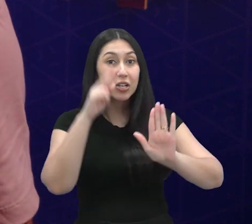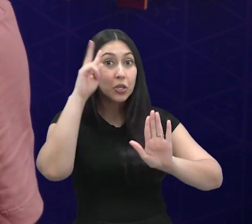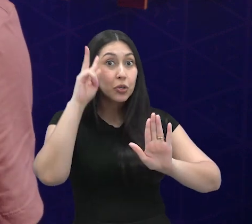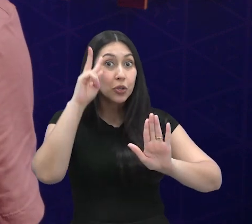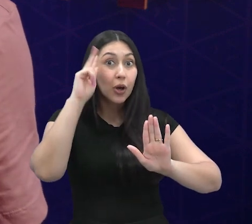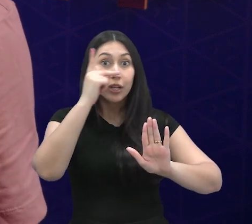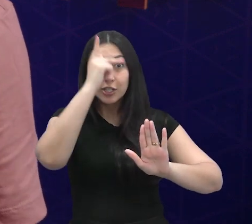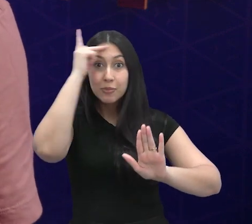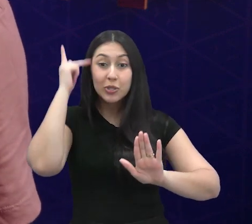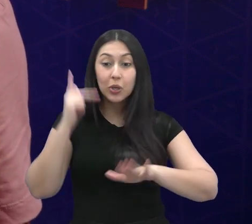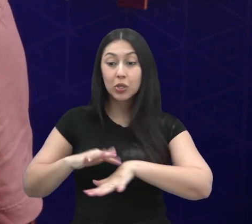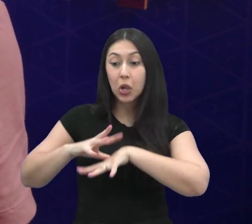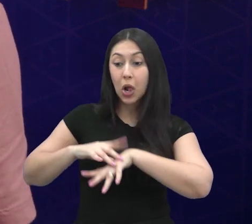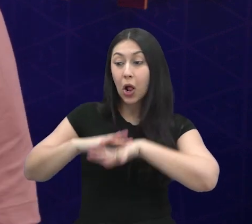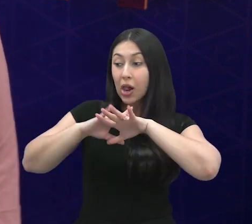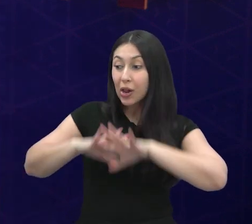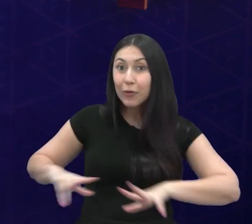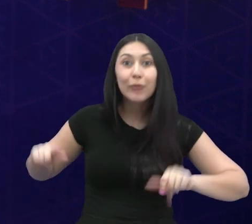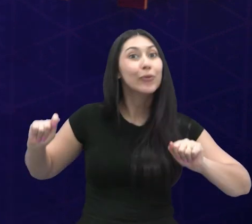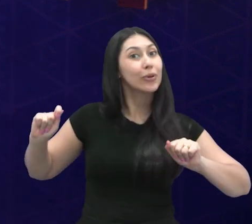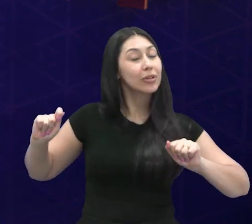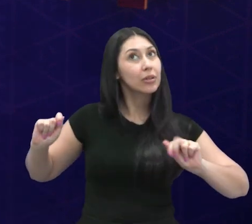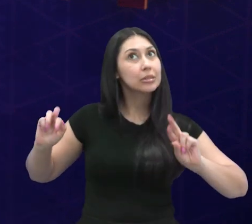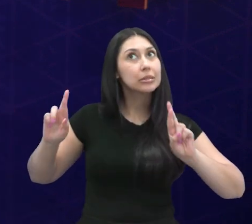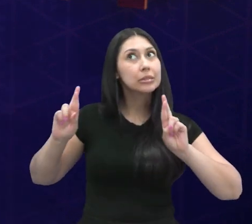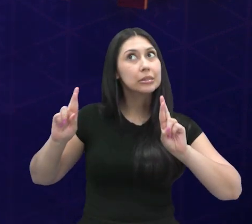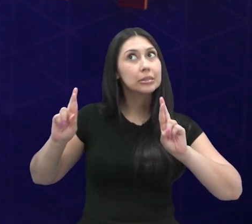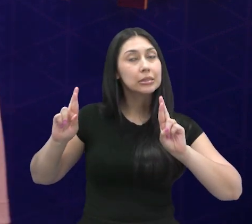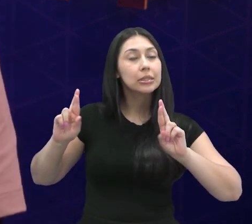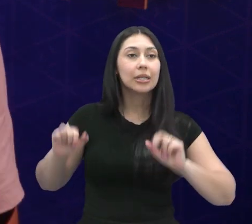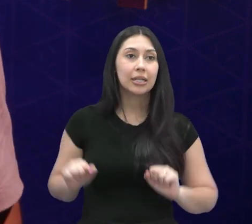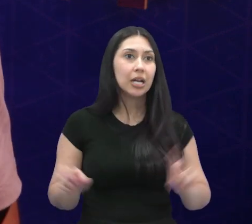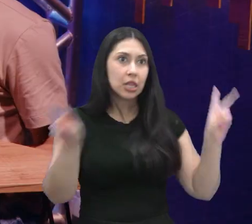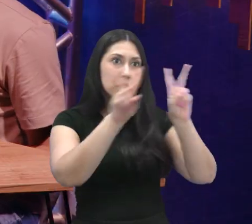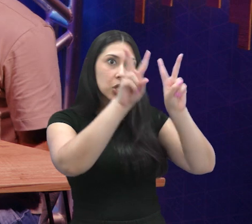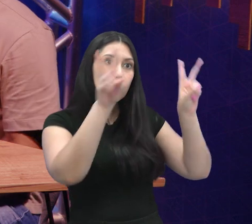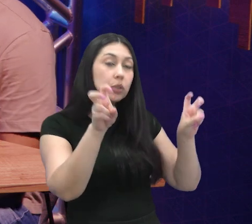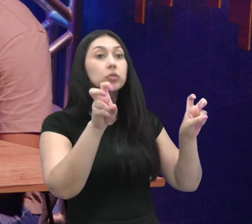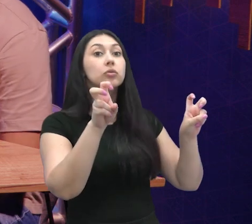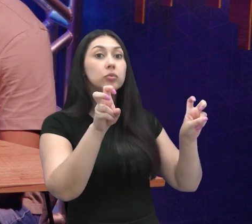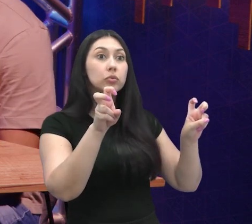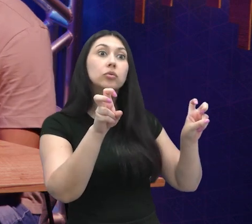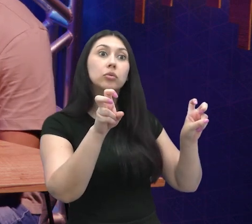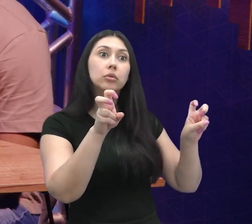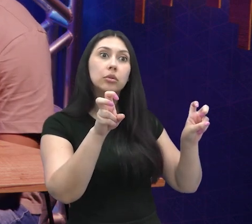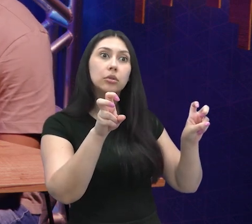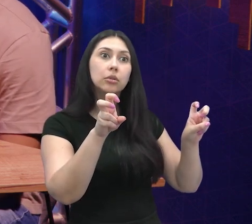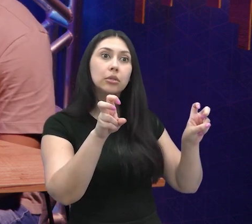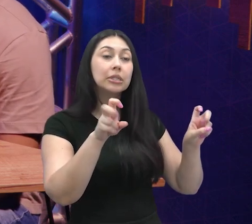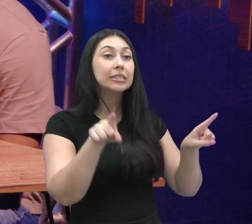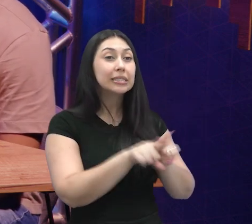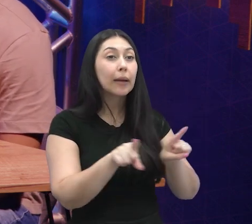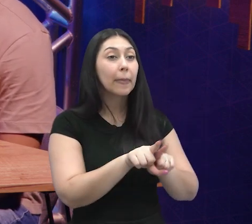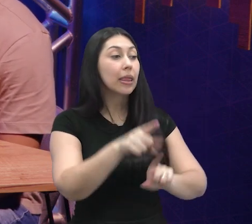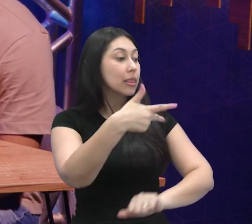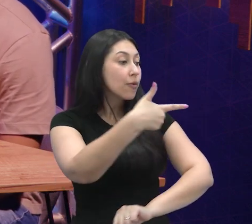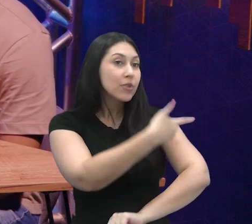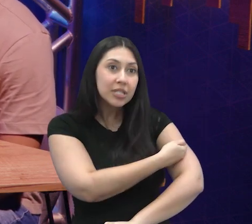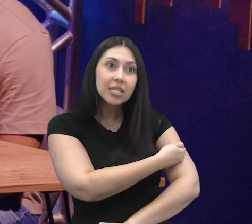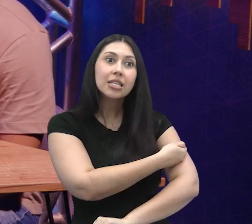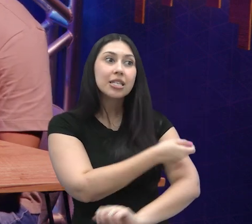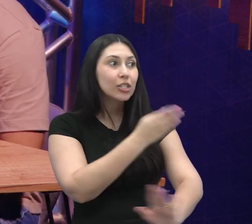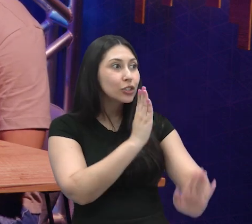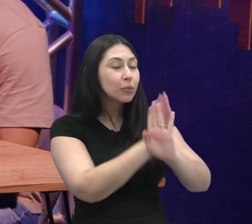trazer histórias de pessoas recuperadas também, né? Qualquer assunto relacionado à produção